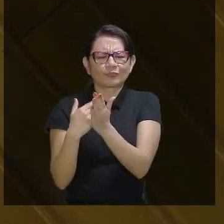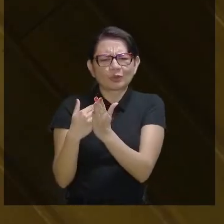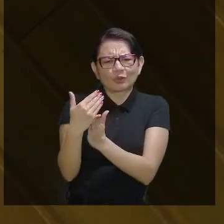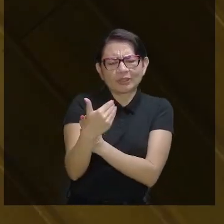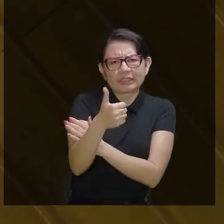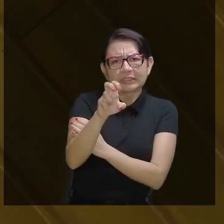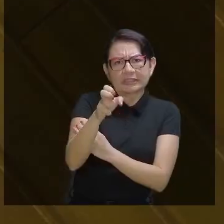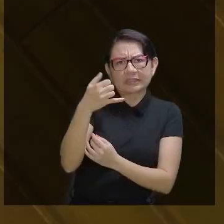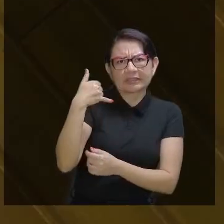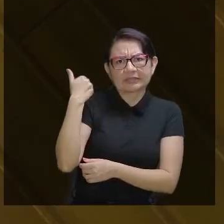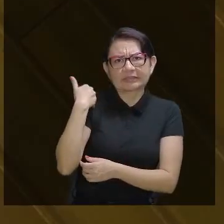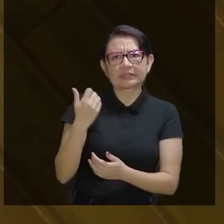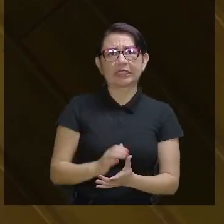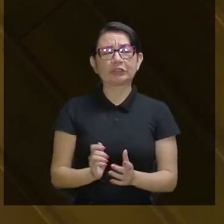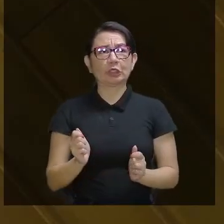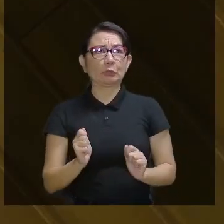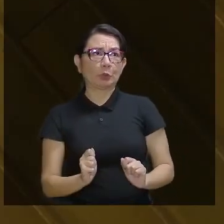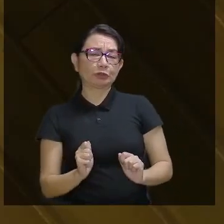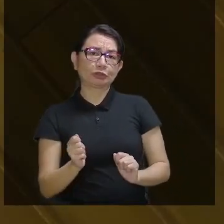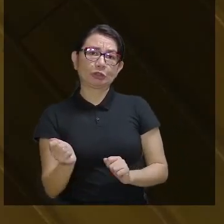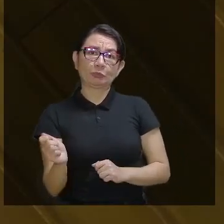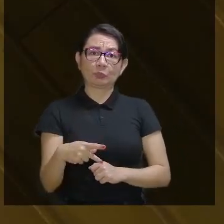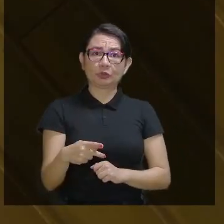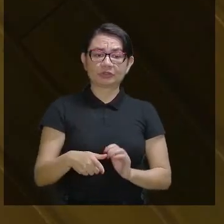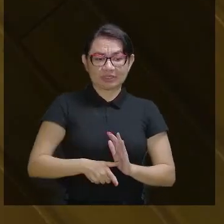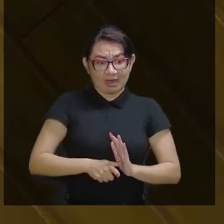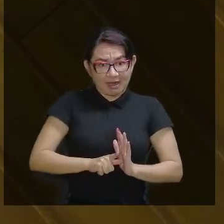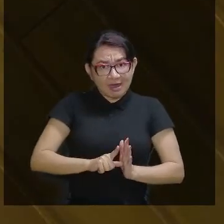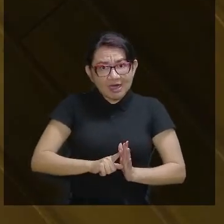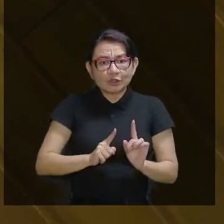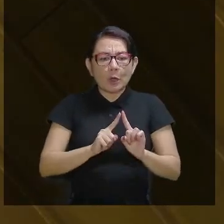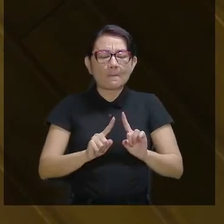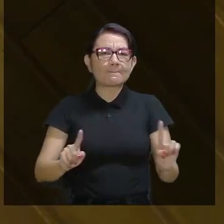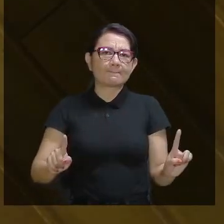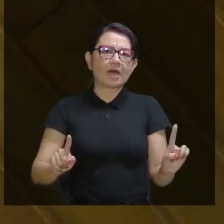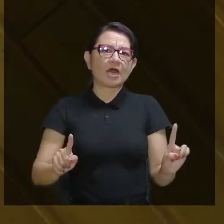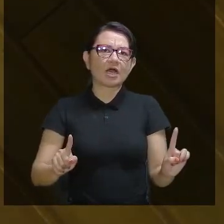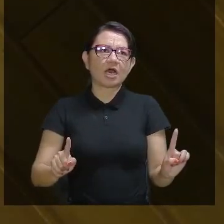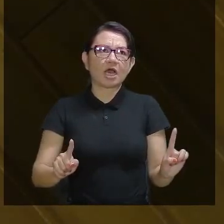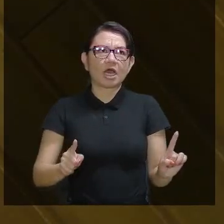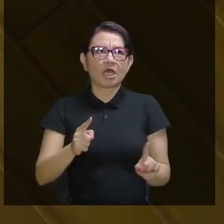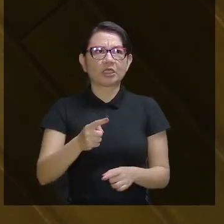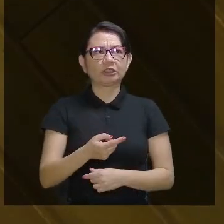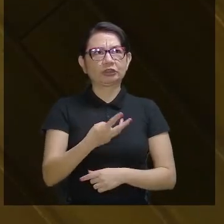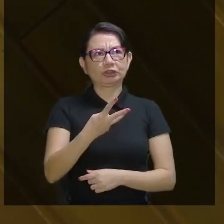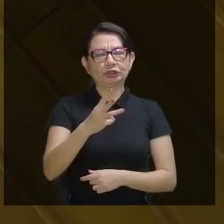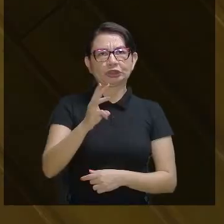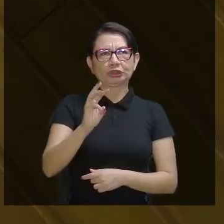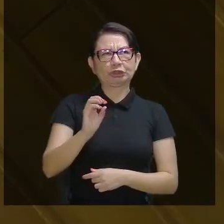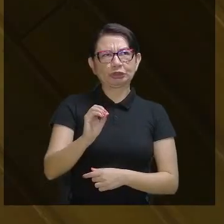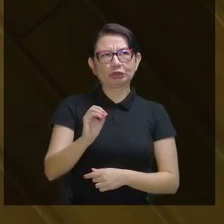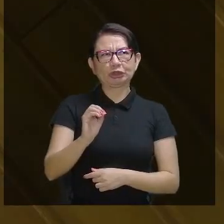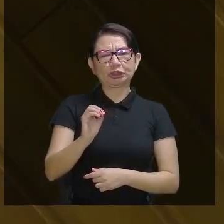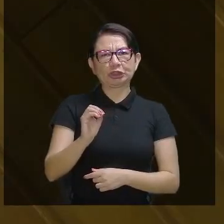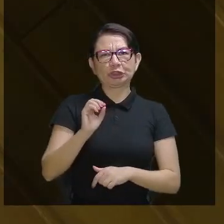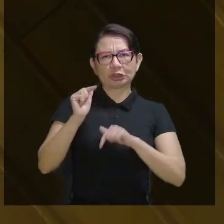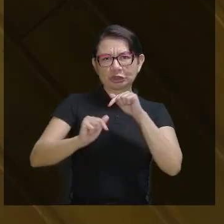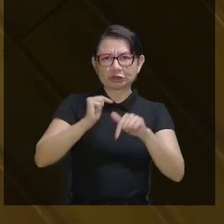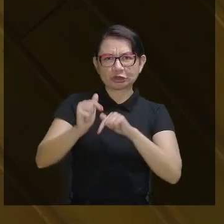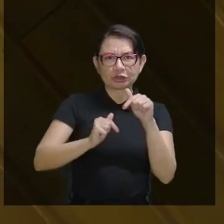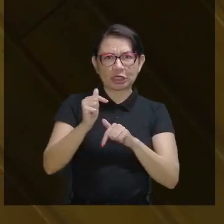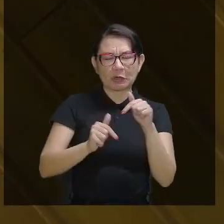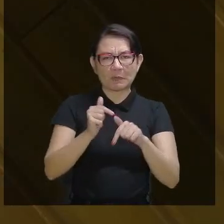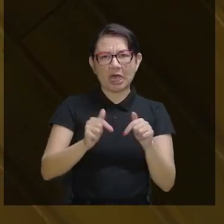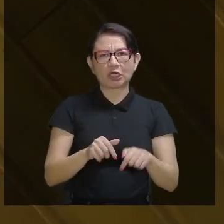com 15, eu poderia ter aposentado um pouco antes, mas aposentei com 30 anos, era 25, né? Eu era